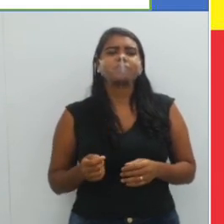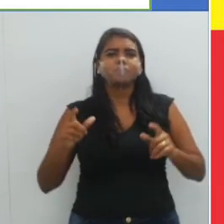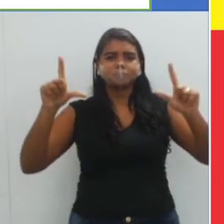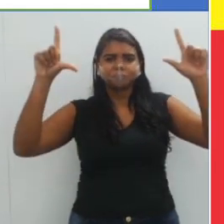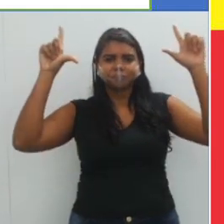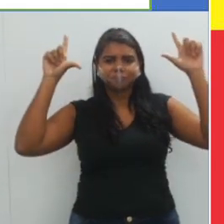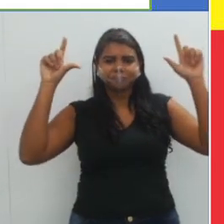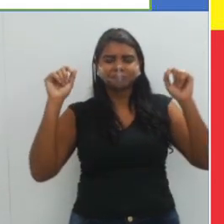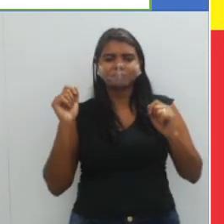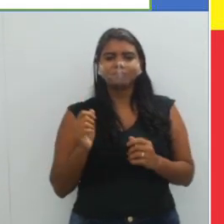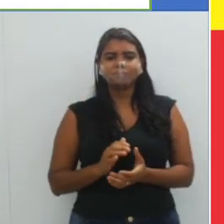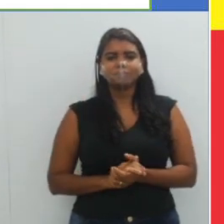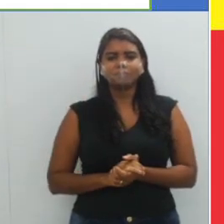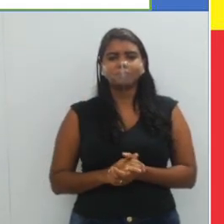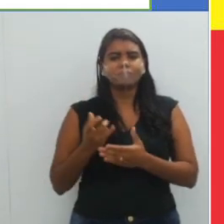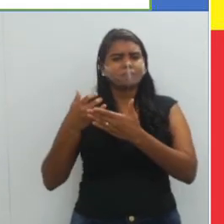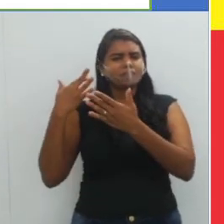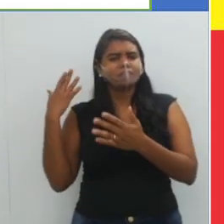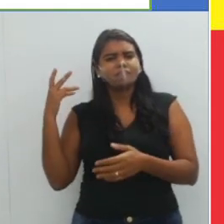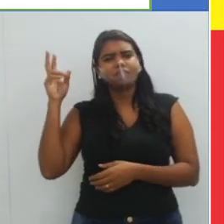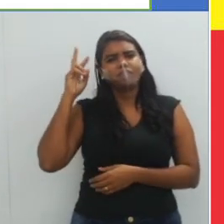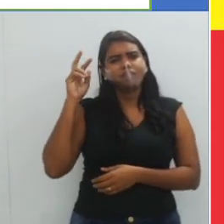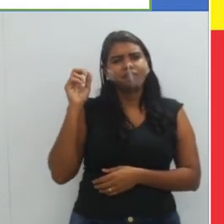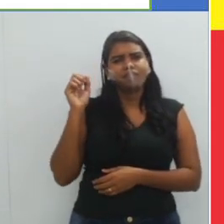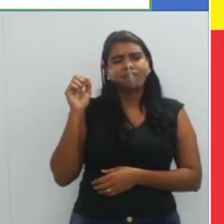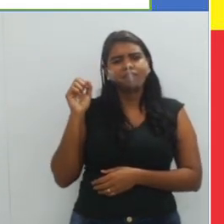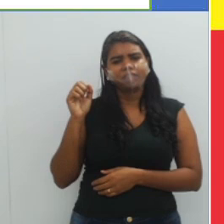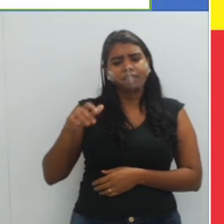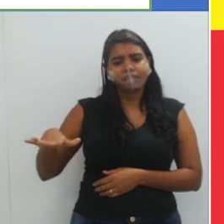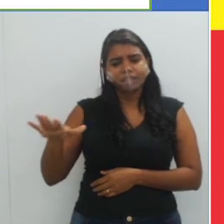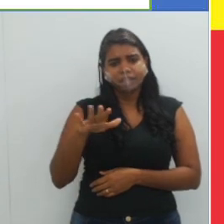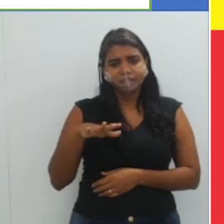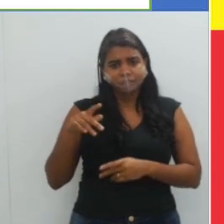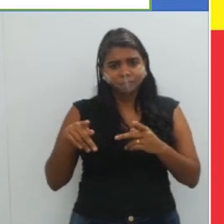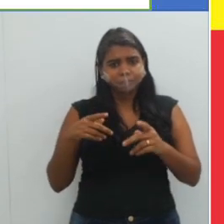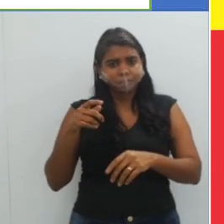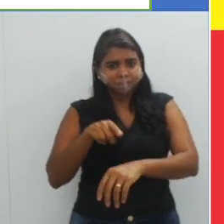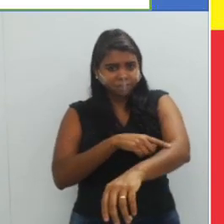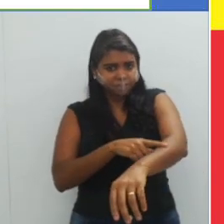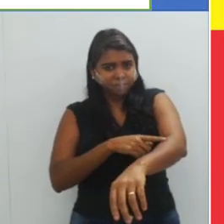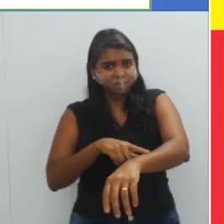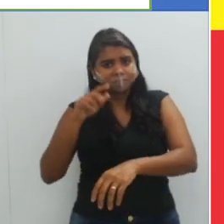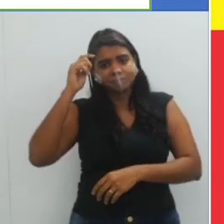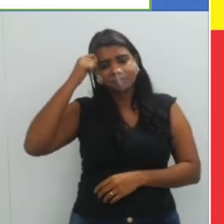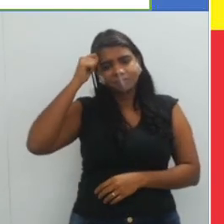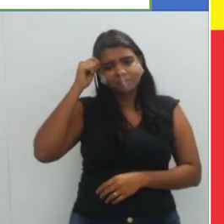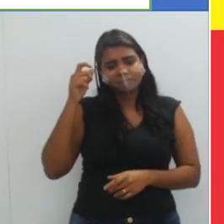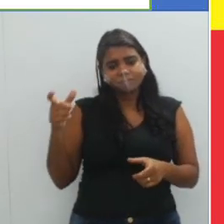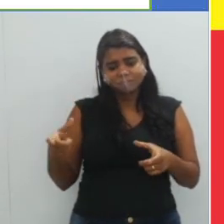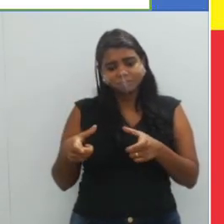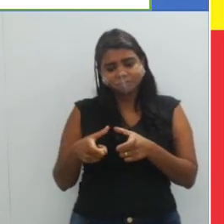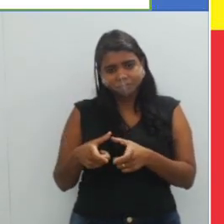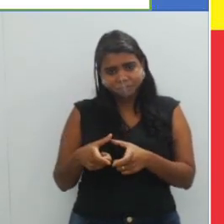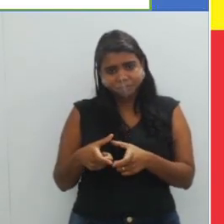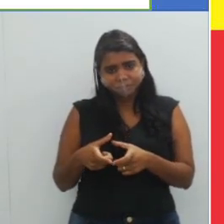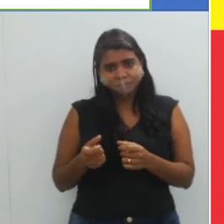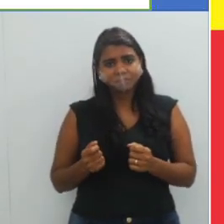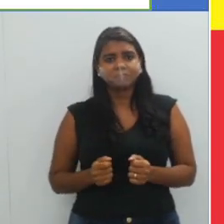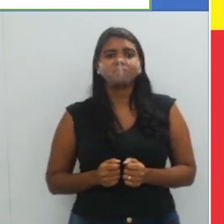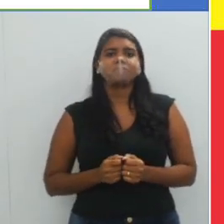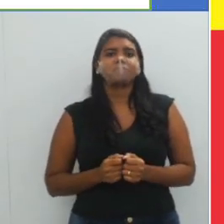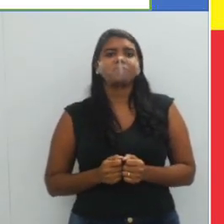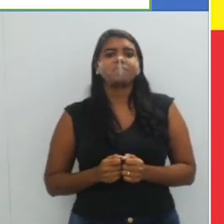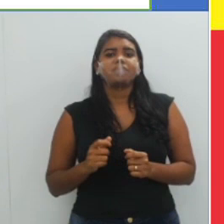sentido, segundo historiadores, podemos colocar a população negra, por exemplo, a condição de minoria, pois durante